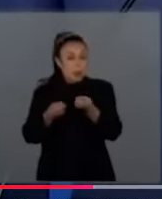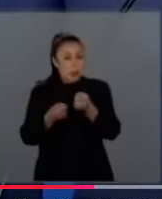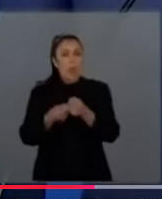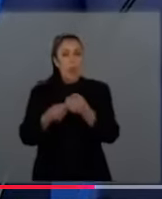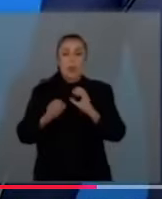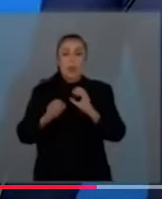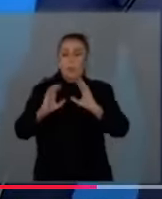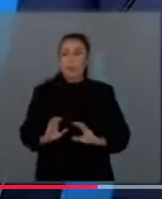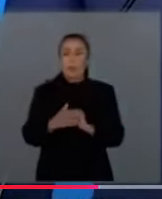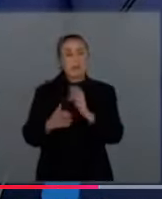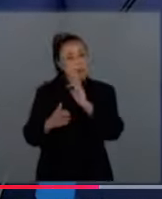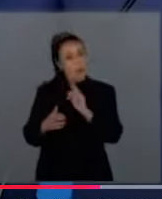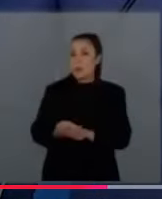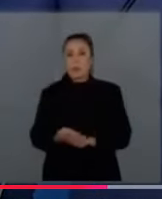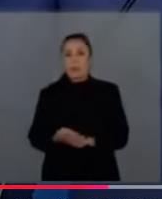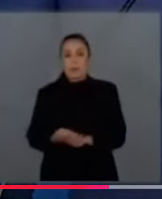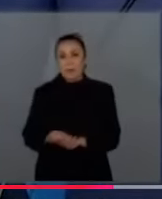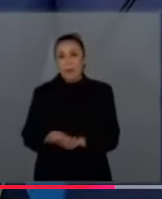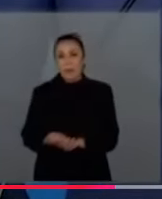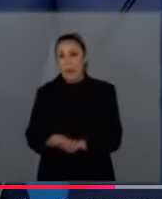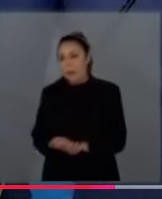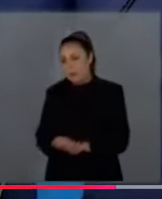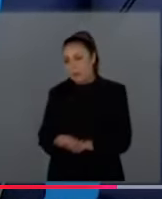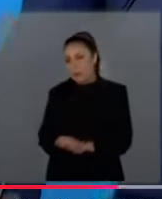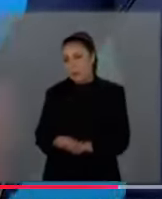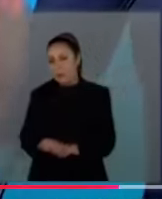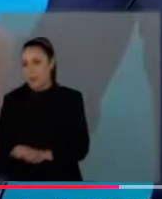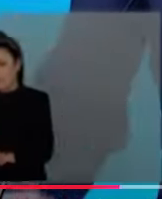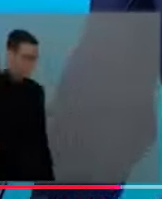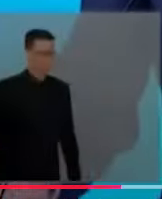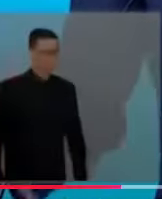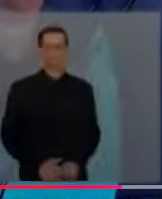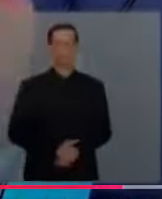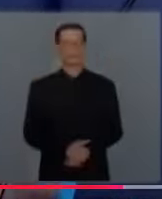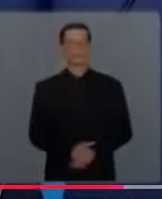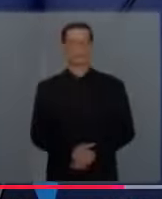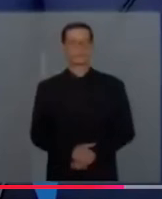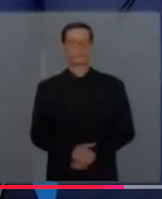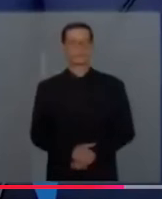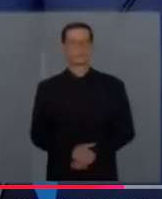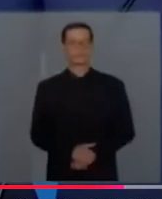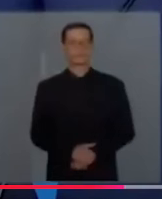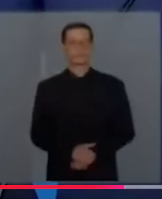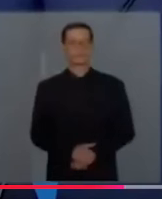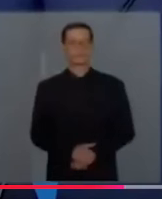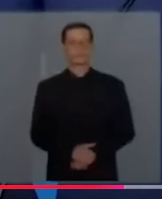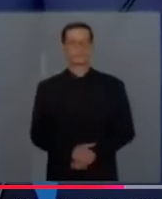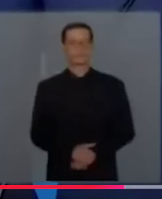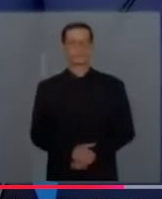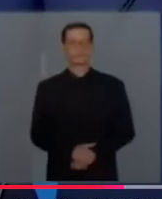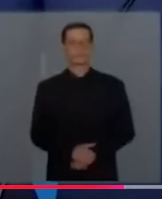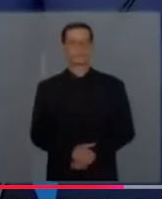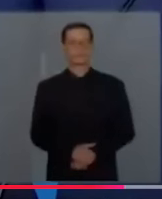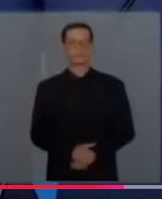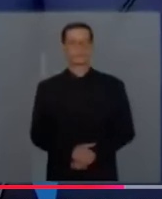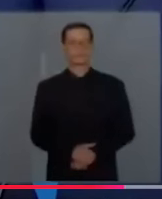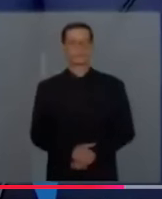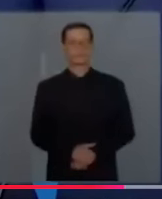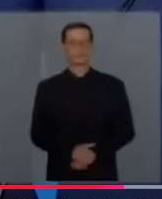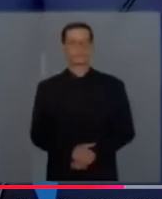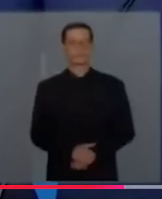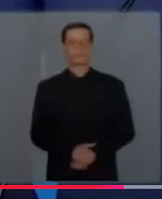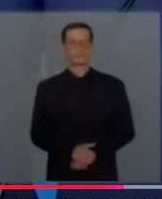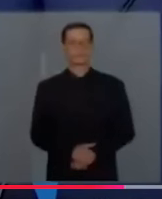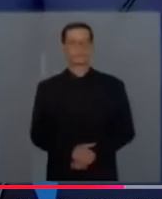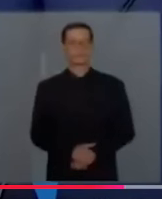responda isso pras pessoas é importante elas saberem sua história Dea réplica candidato olha lamentar a gente veio aqui para discutir a cidade você nos acompanh ele não fala nada da cidade toda pergunta que ele faz